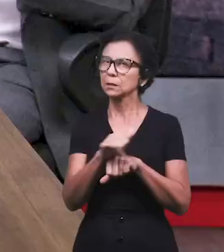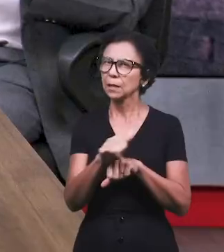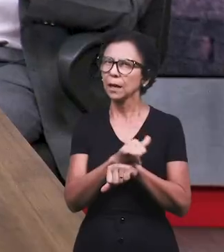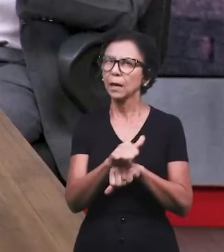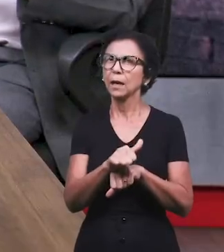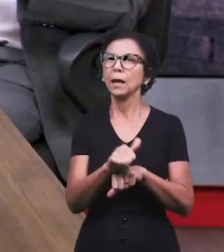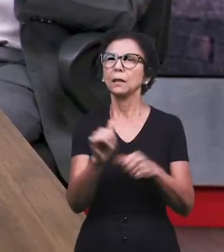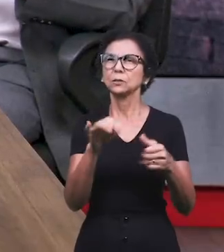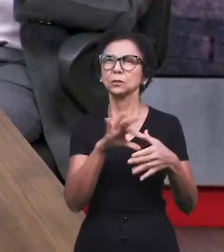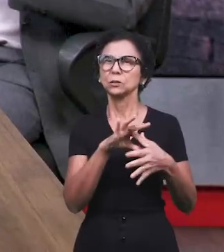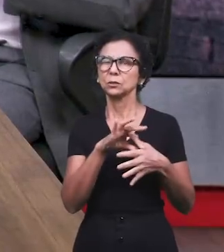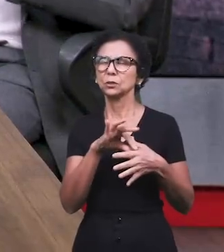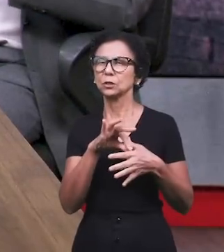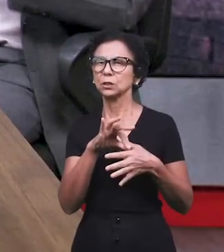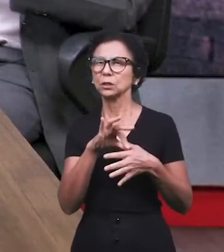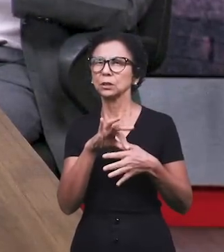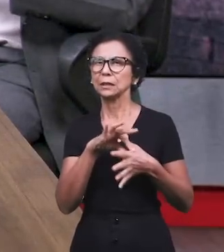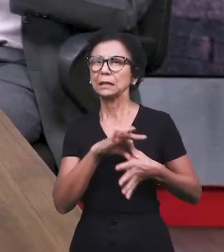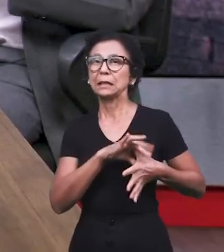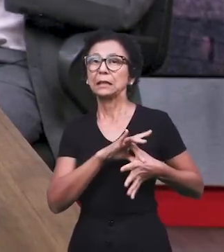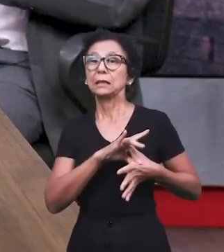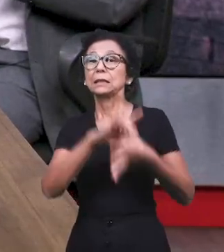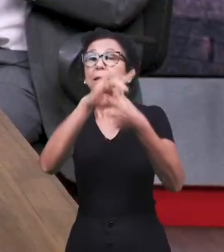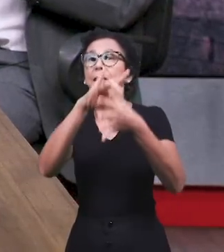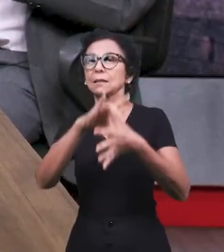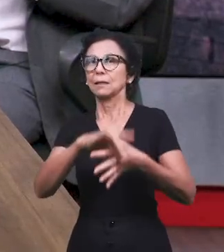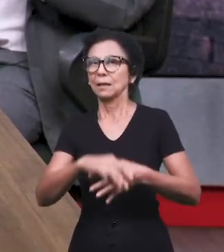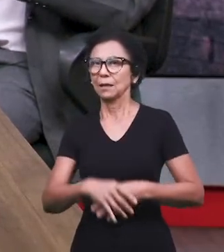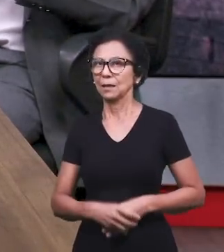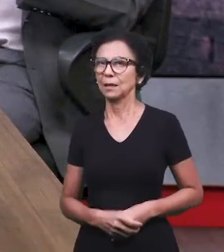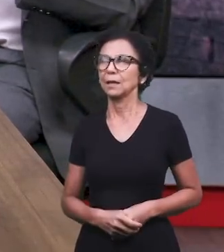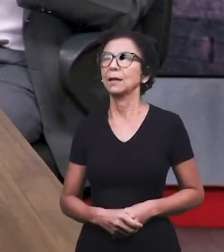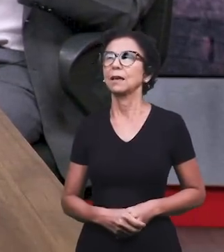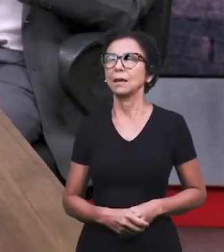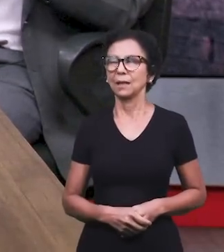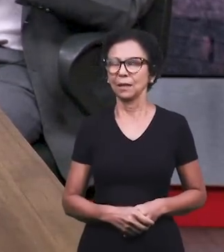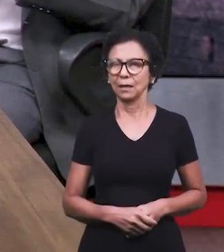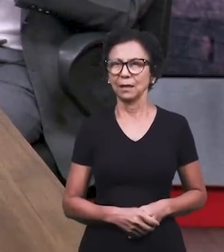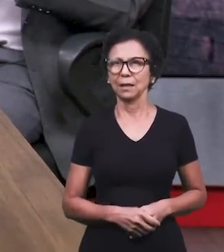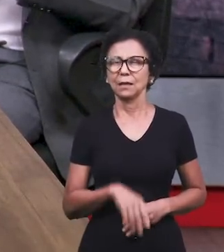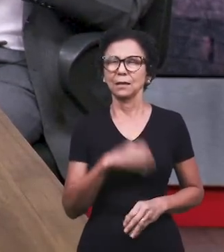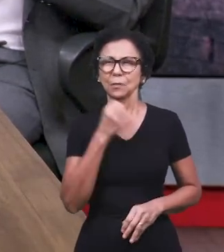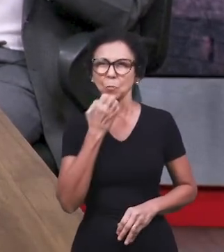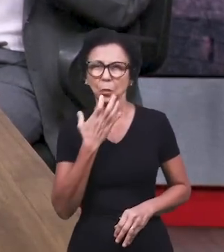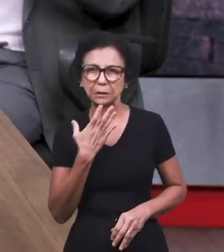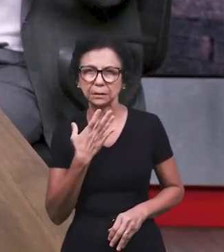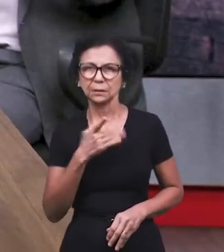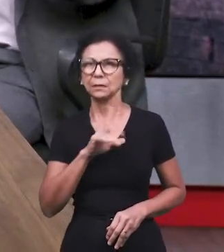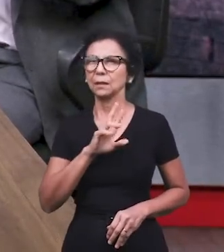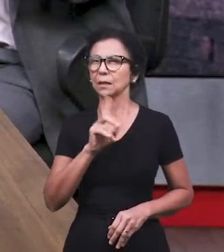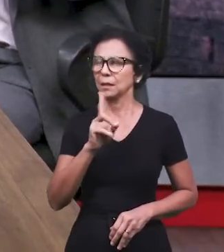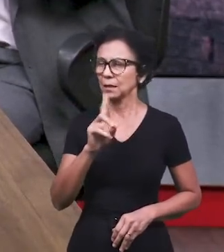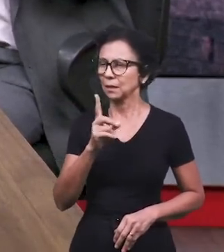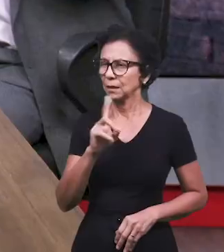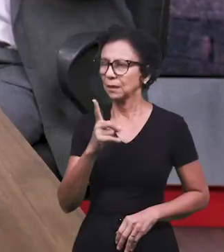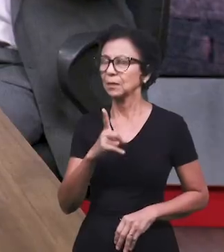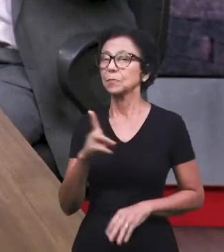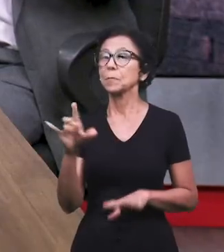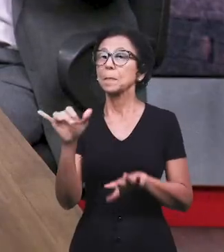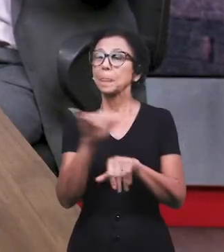povo. Escravizava o povo. Ele tinha métodos de... Então era... Não era tão bonzinho isso também, não. Não era. Bonzinho não, mas era uma